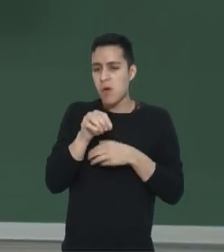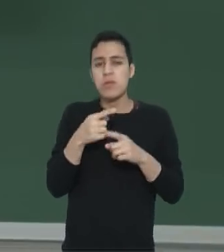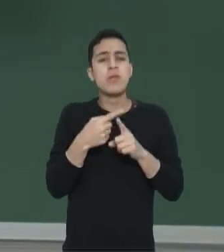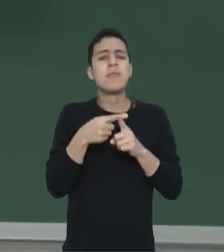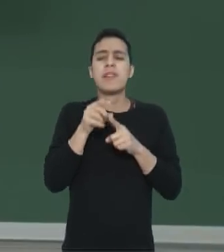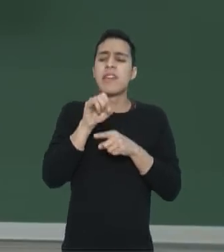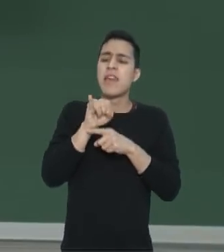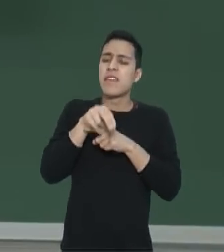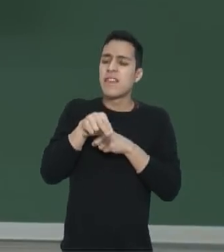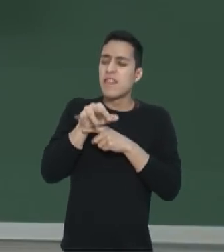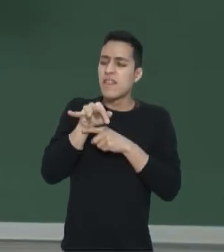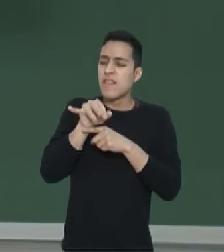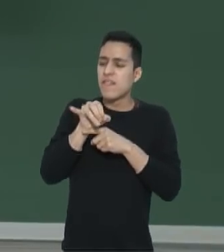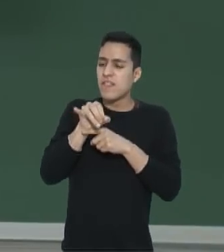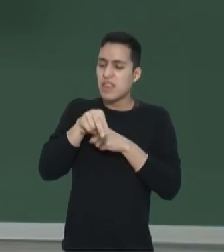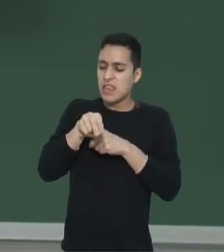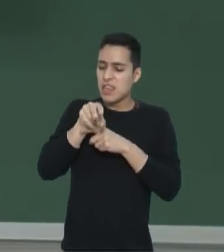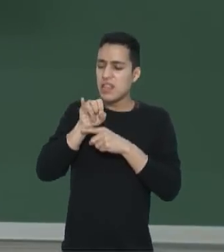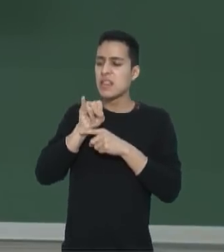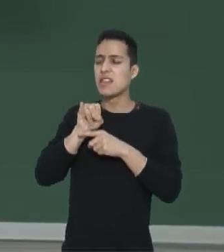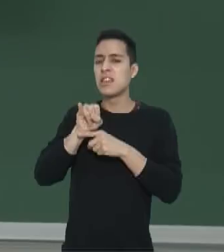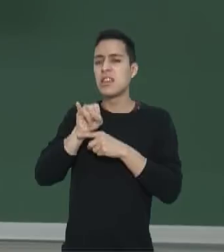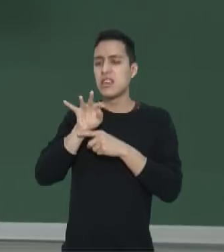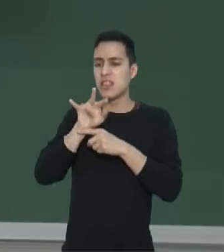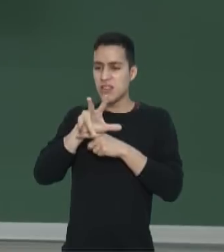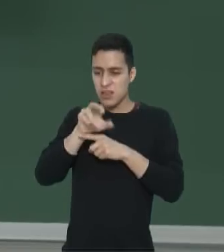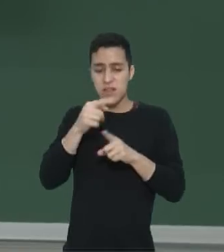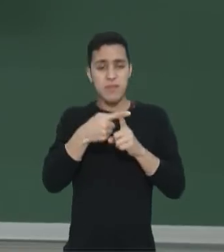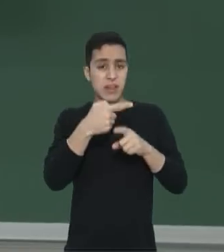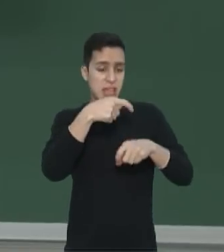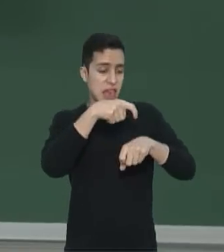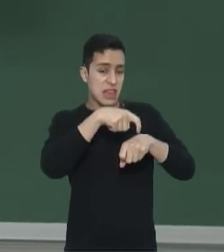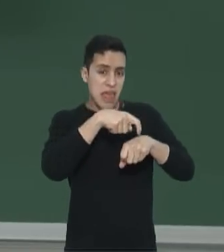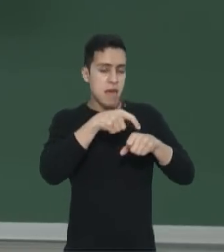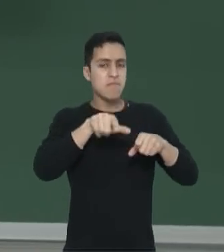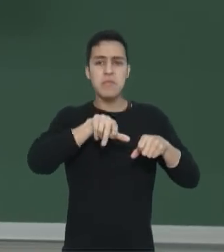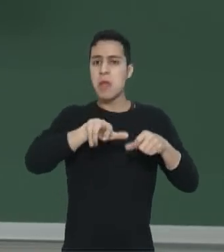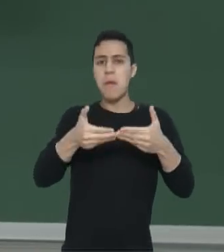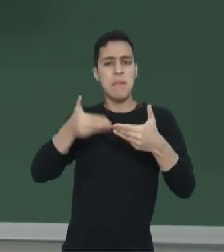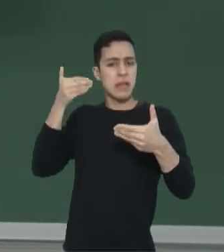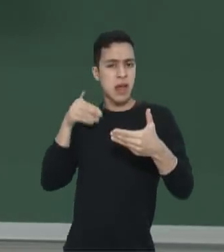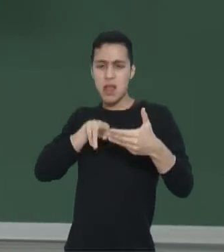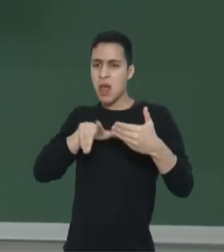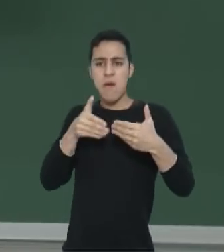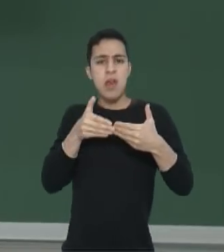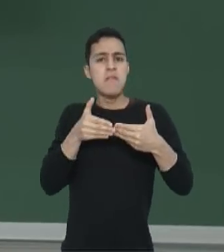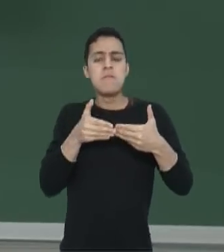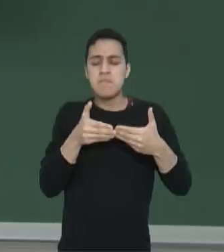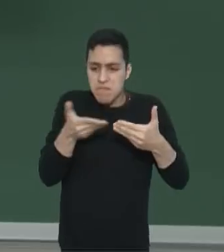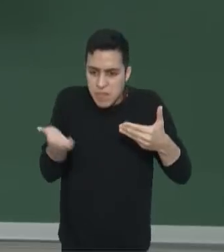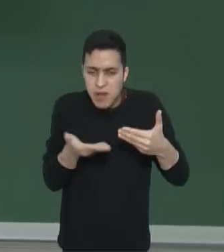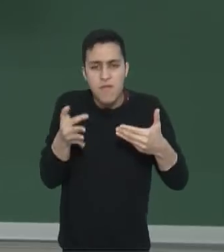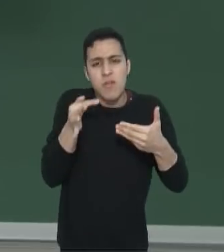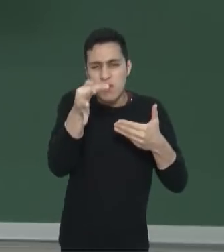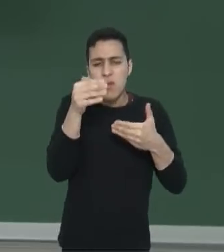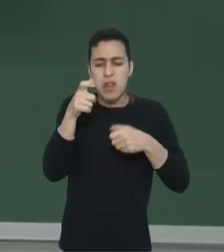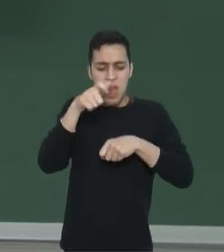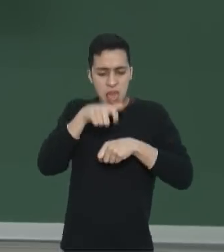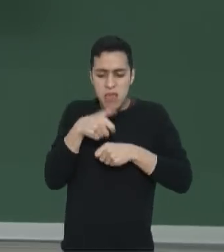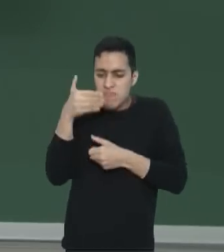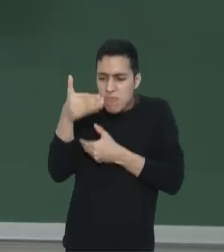as ações que estão fora de um tempo. Não é nem no passado, nem no presente, nem no futuro. É